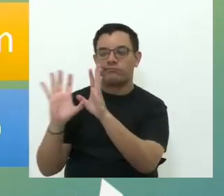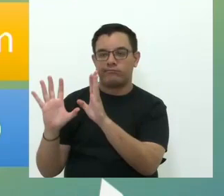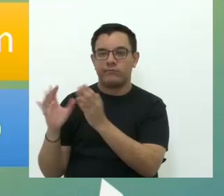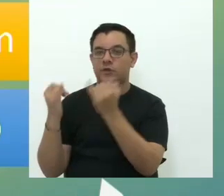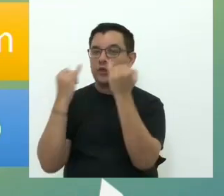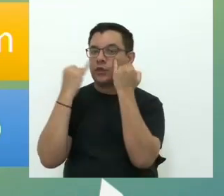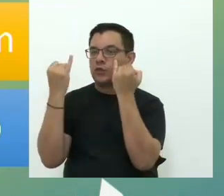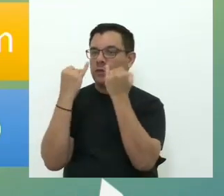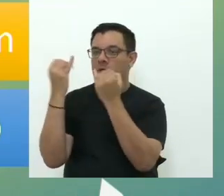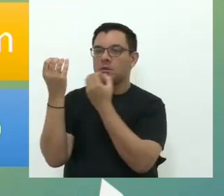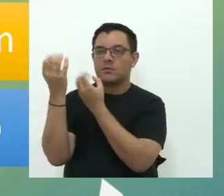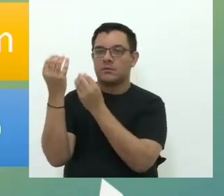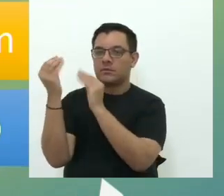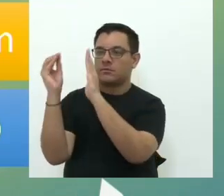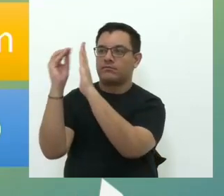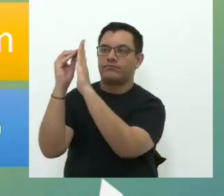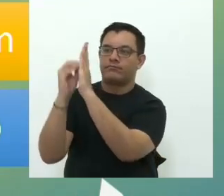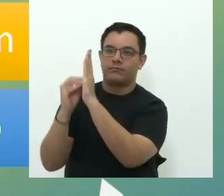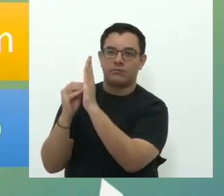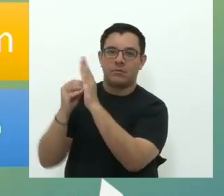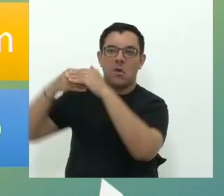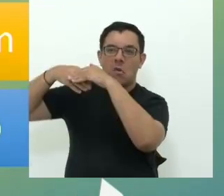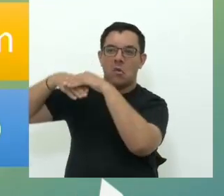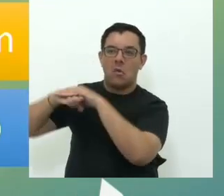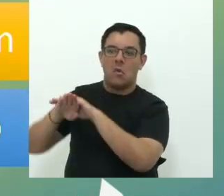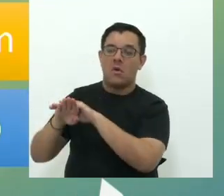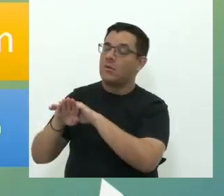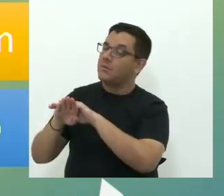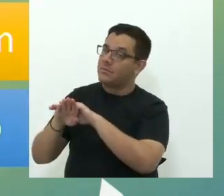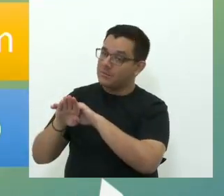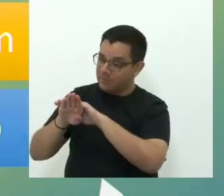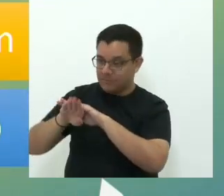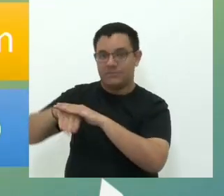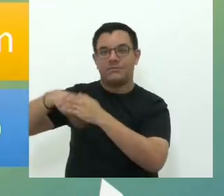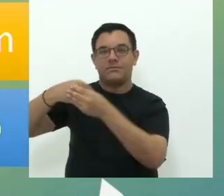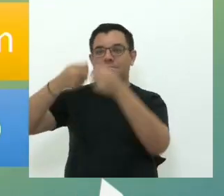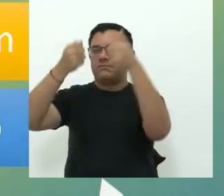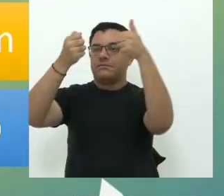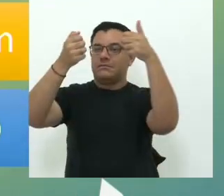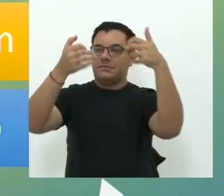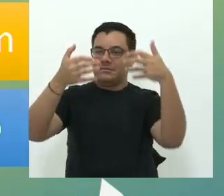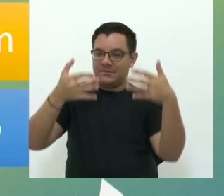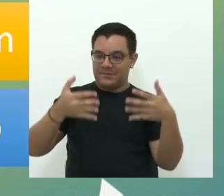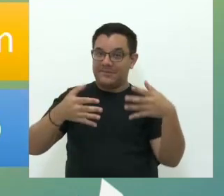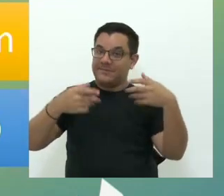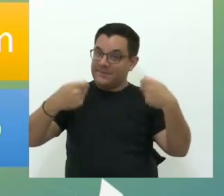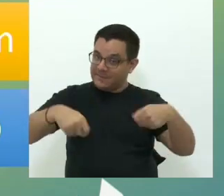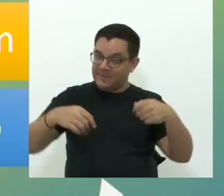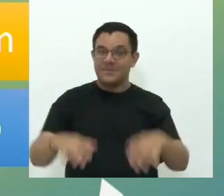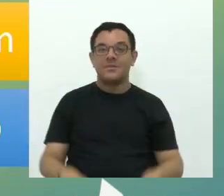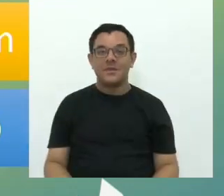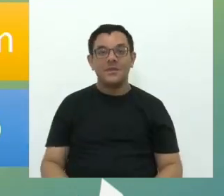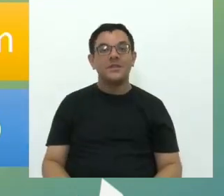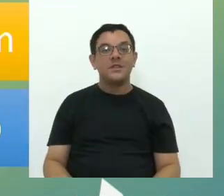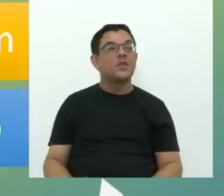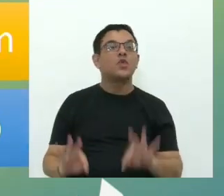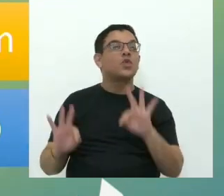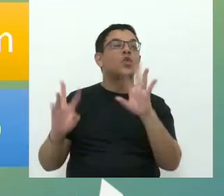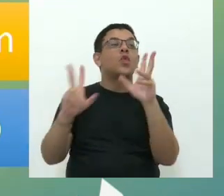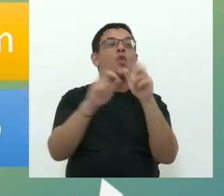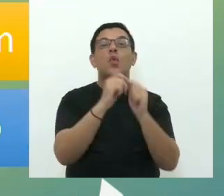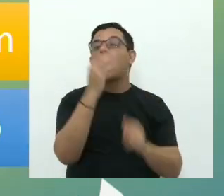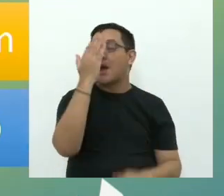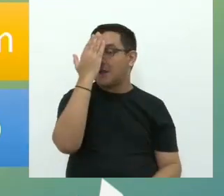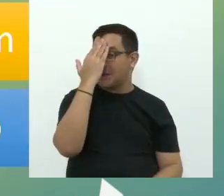informações se essas informações não forem explicadas nem todos nós tivemos a mesma oportunidade de instrução